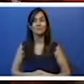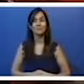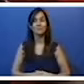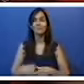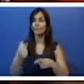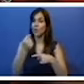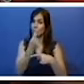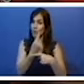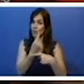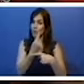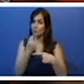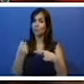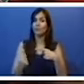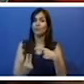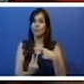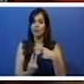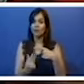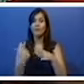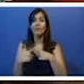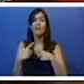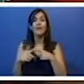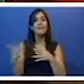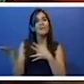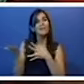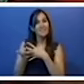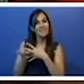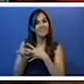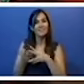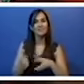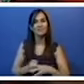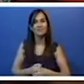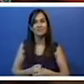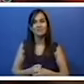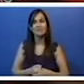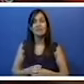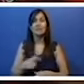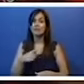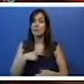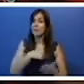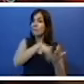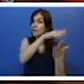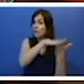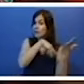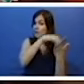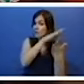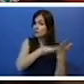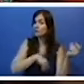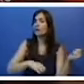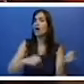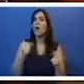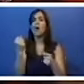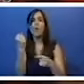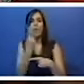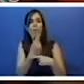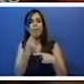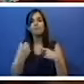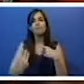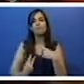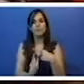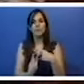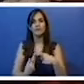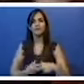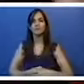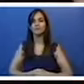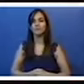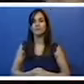será a metade olha lá não tem metade pintado aqui um meio dividir em duas partes